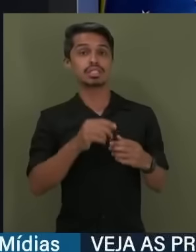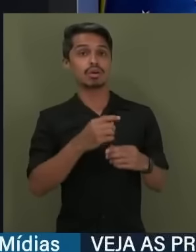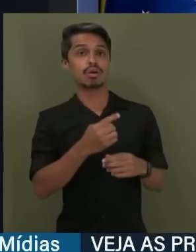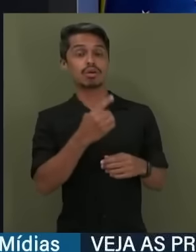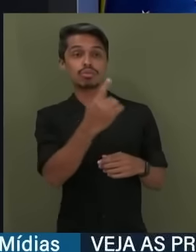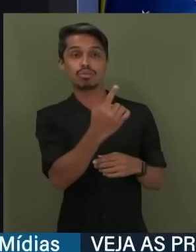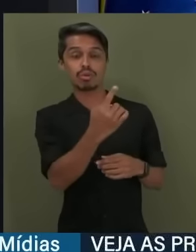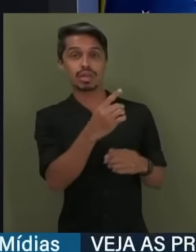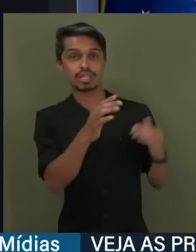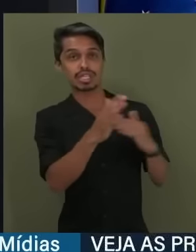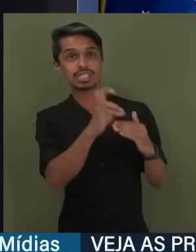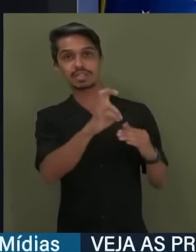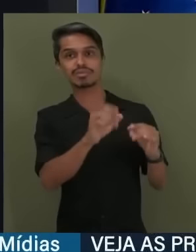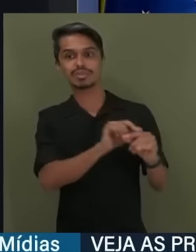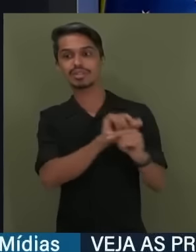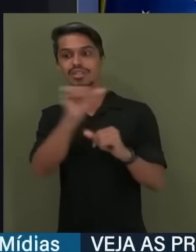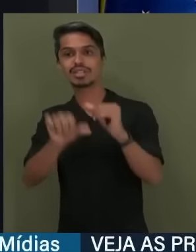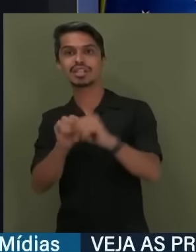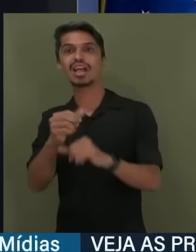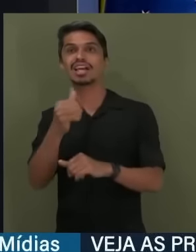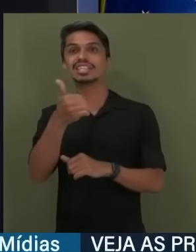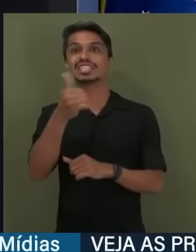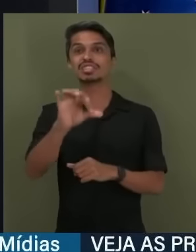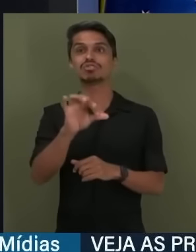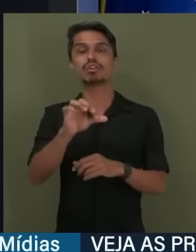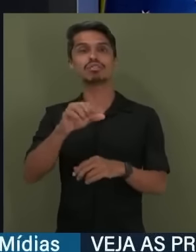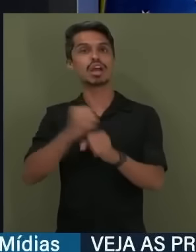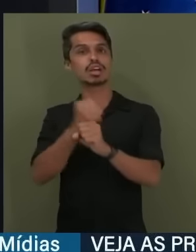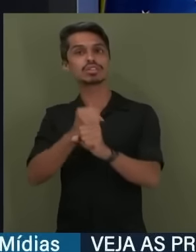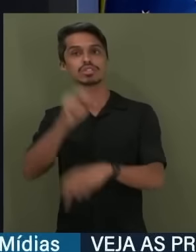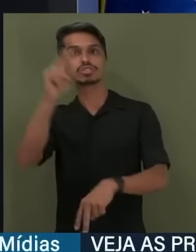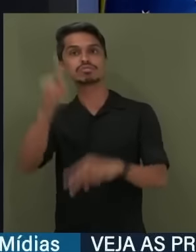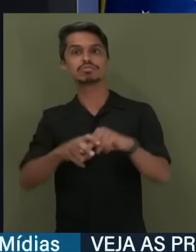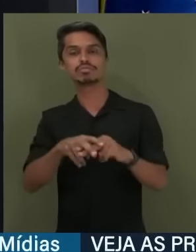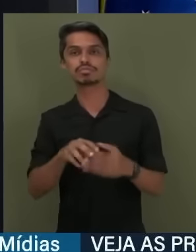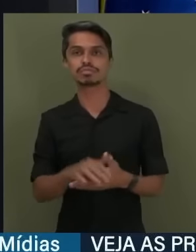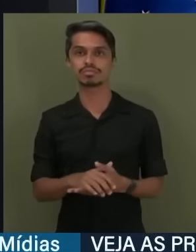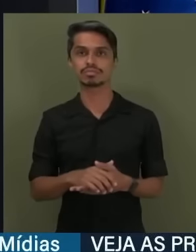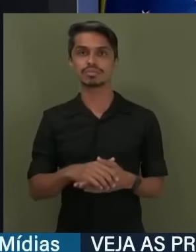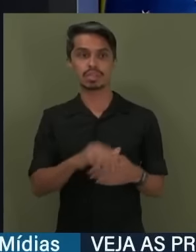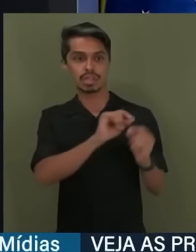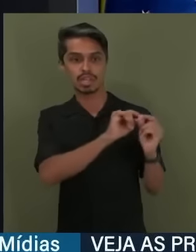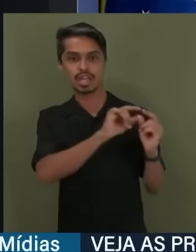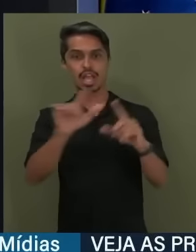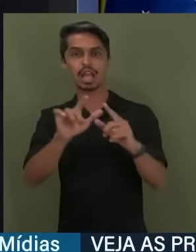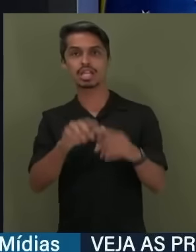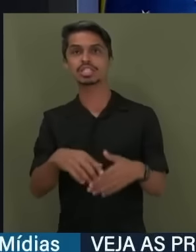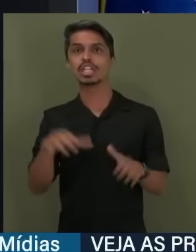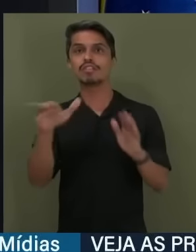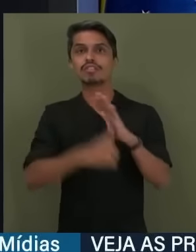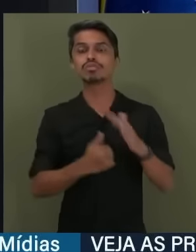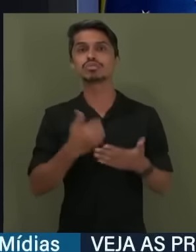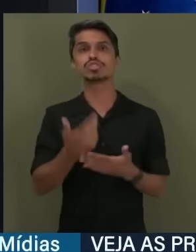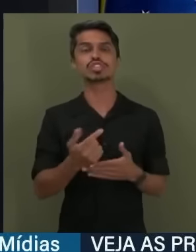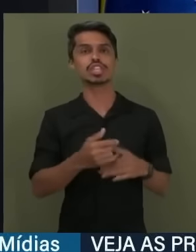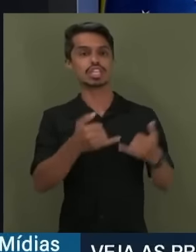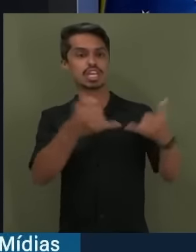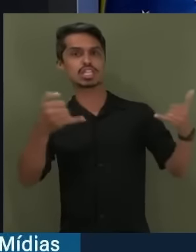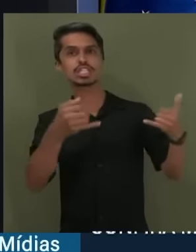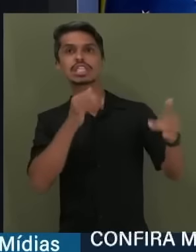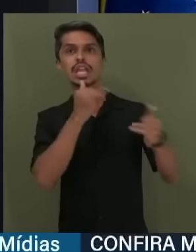anos de reclusão. Nós não podemos aquecer que a mesma comissão aumenta a pena de furto de cabo de energia, mas nós